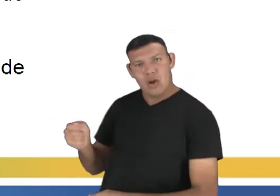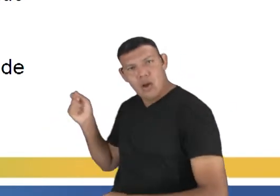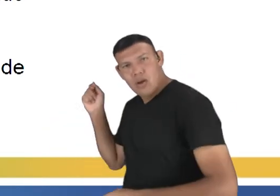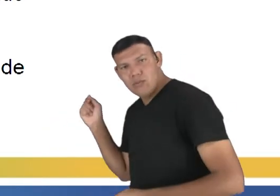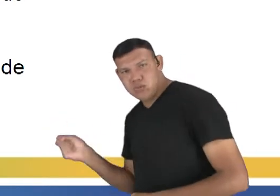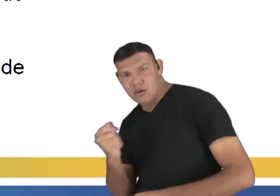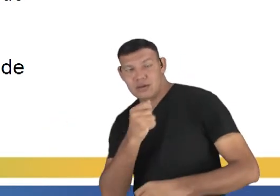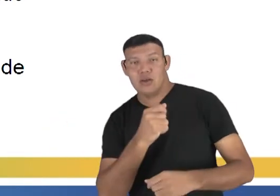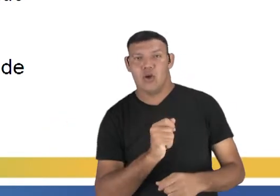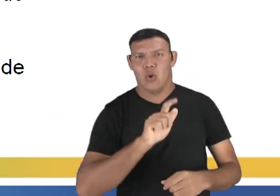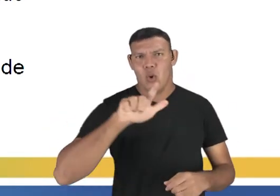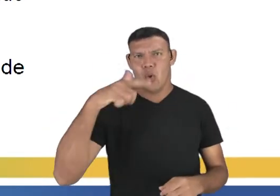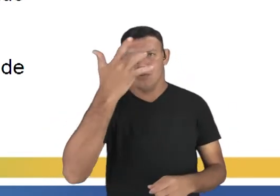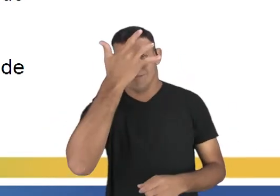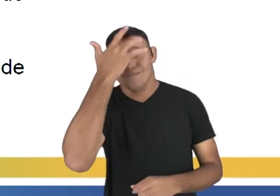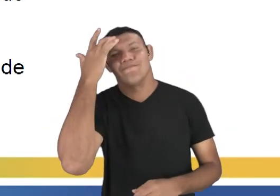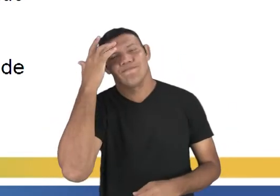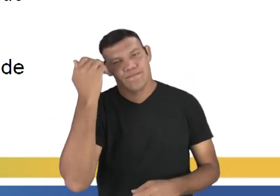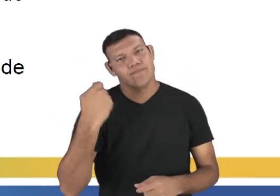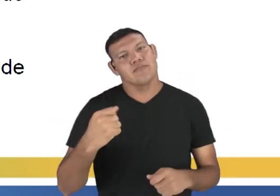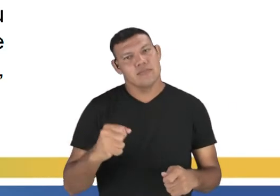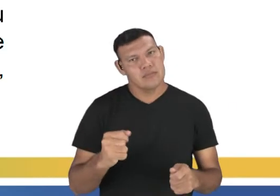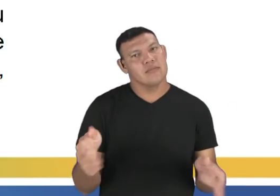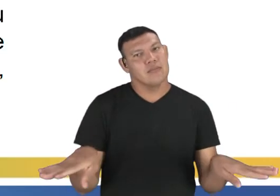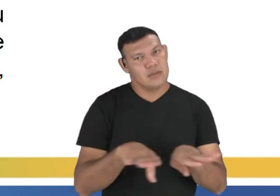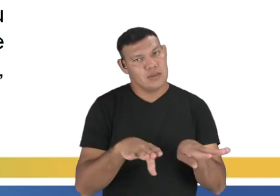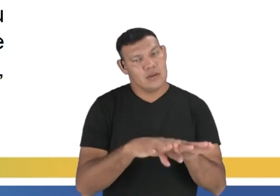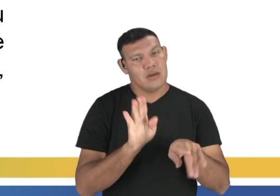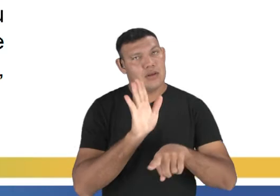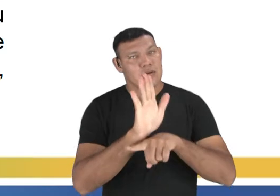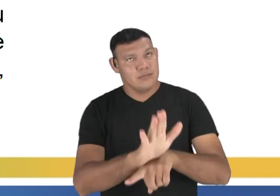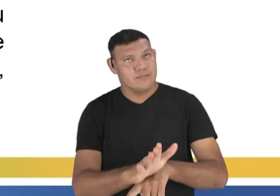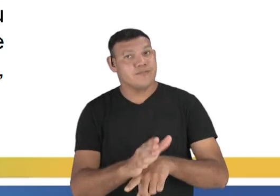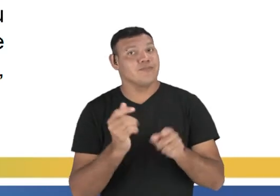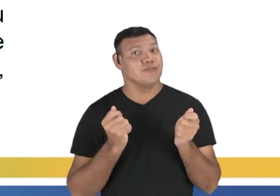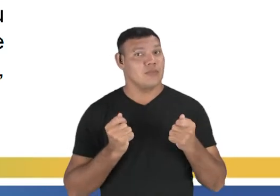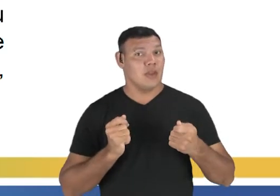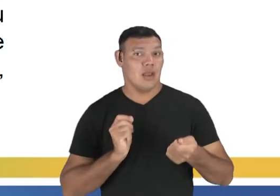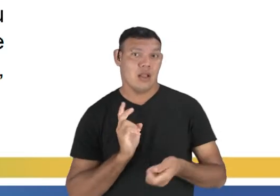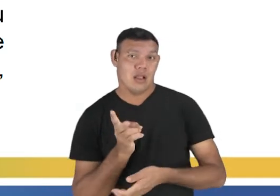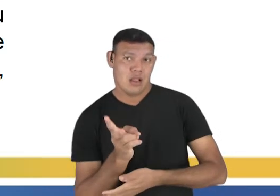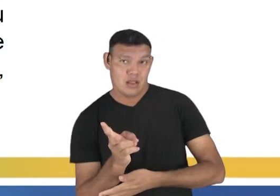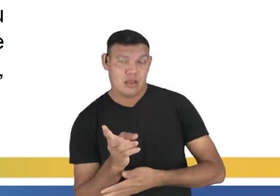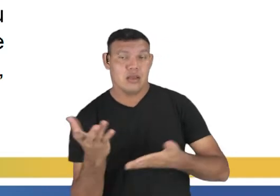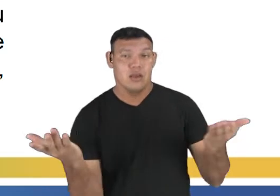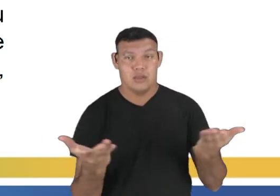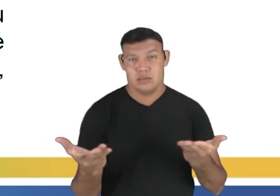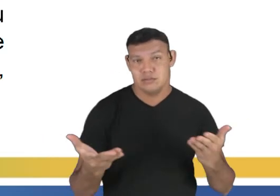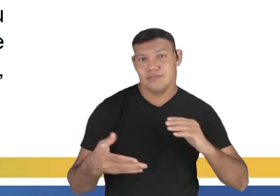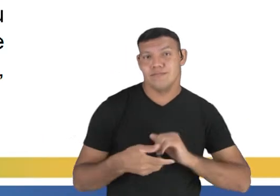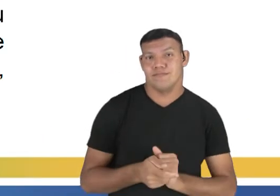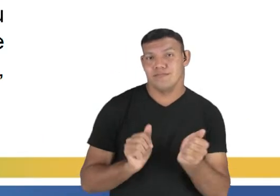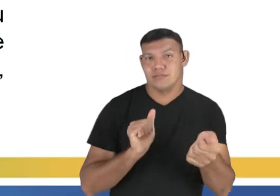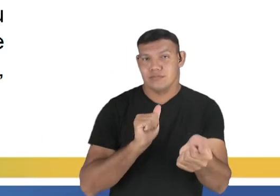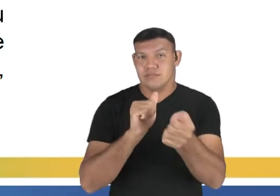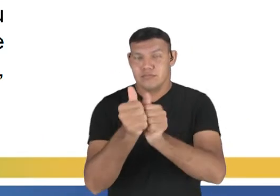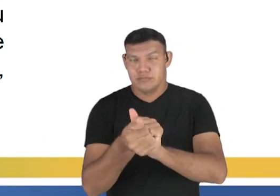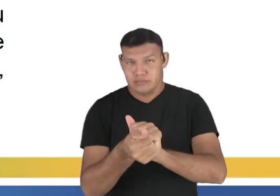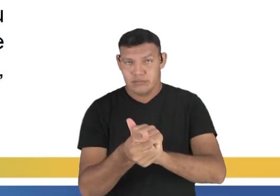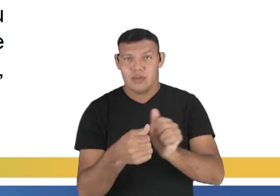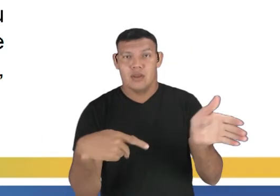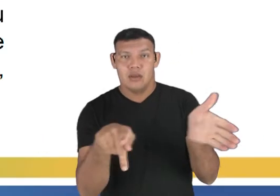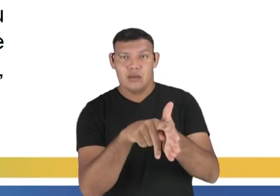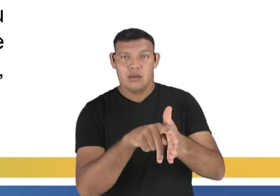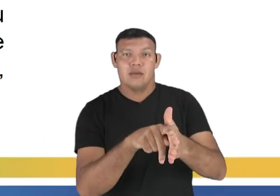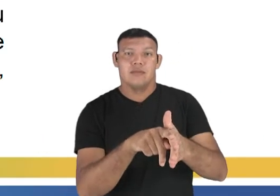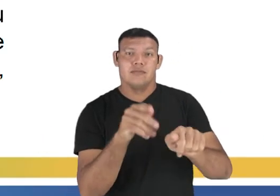outro atleta tem que rebater, tá bom? Continuando, galerinha, ainda falando sobre os esportes, as práticas corporais de